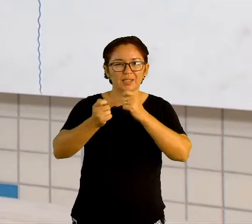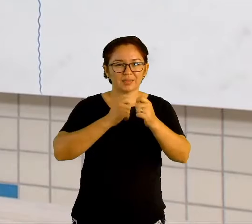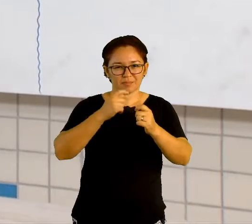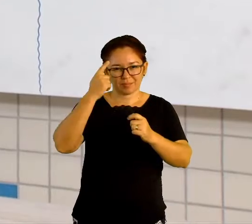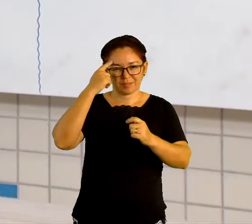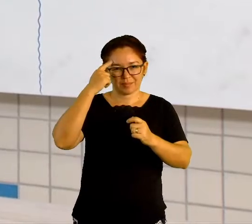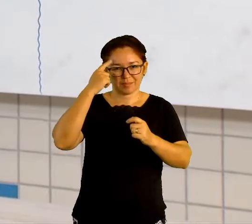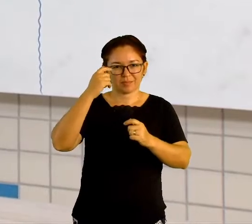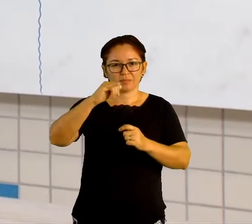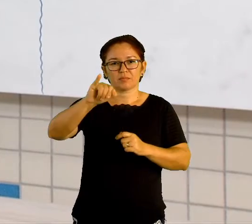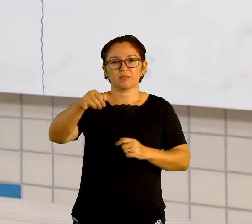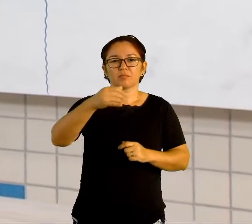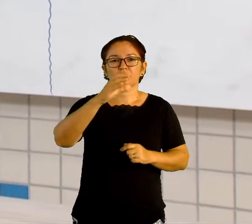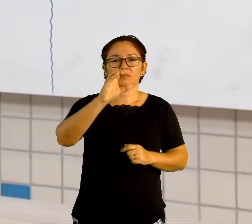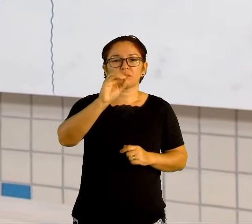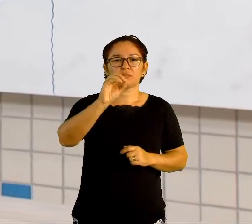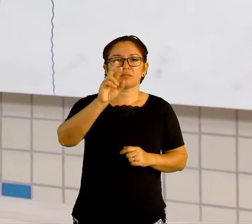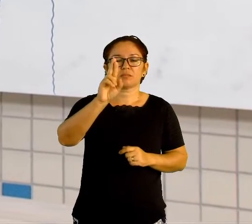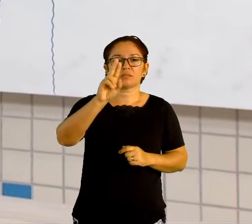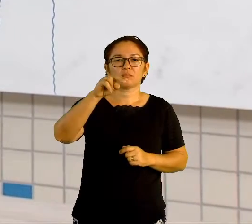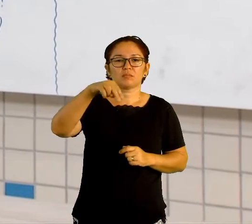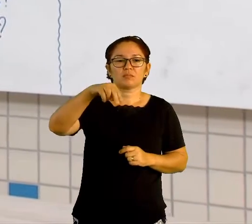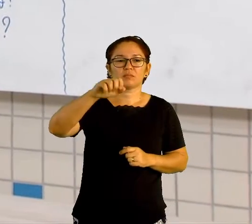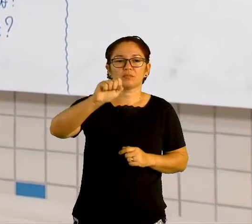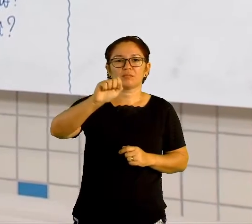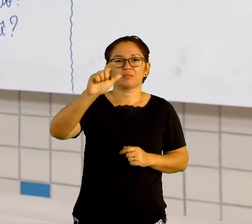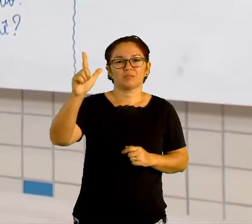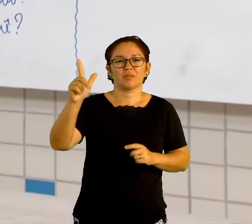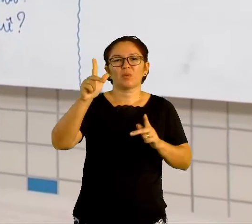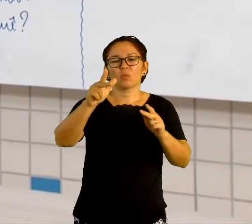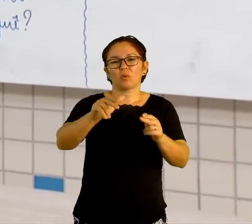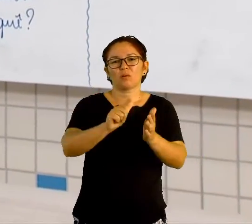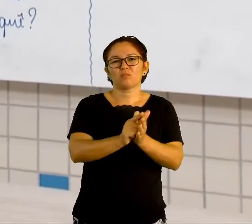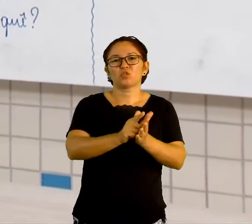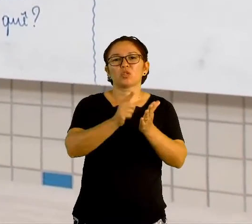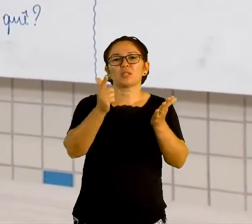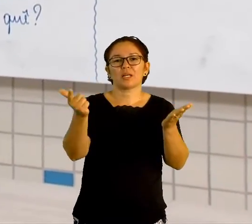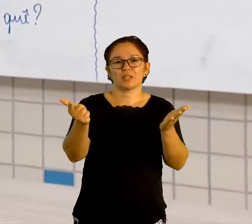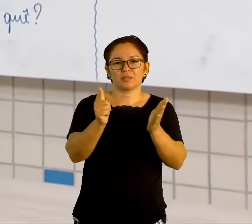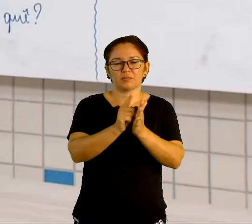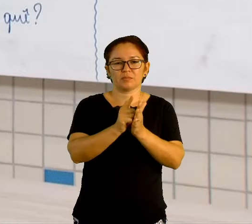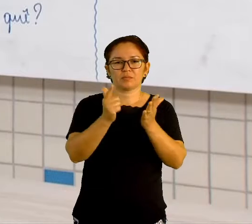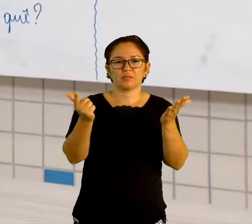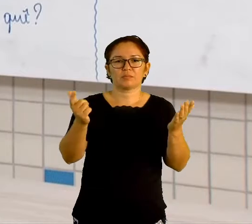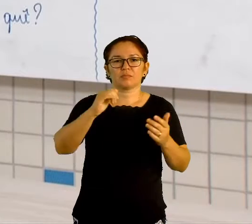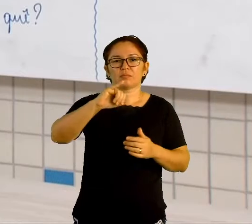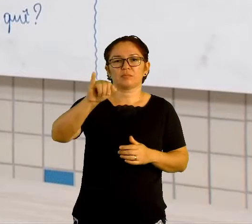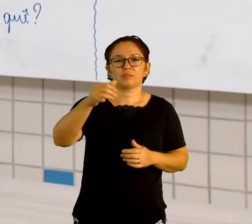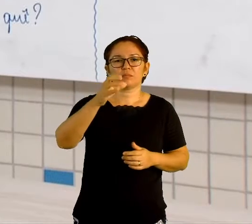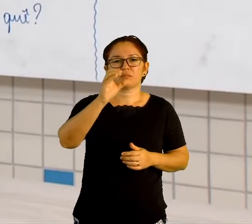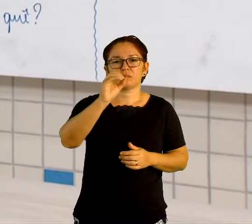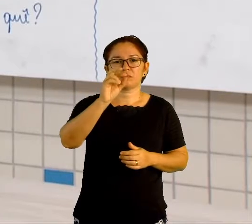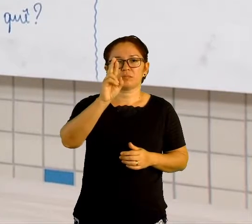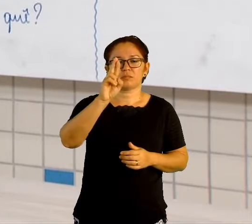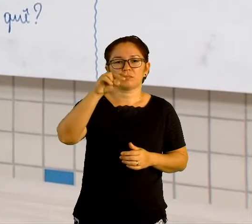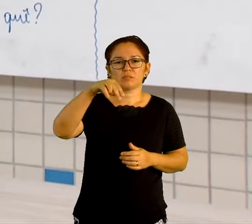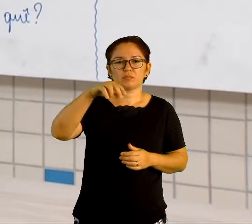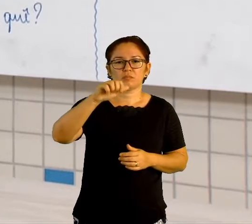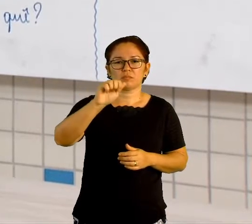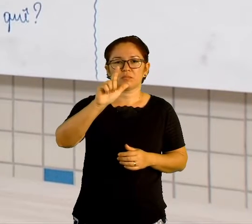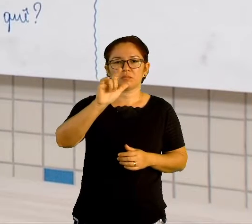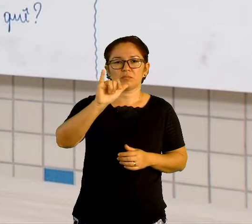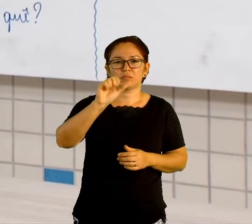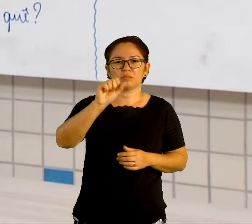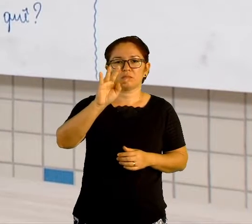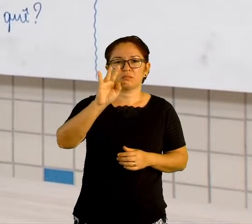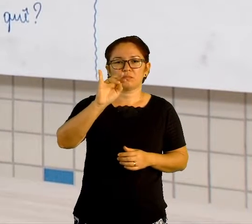dizer que é uma linguagem jornalística e não literária? Então, veja bem, a linguagem jornalística, ela é uma